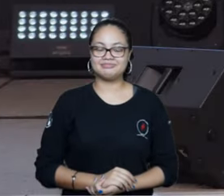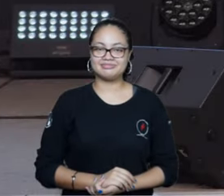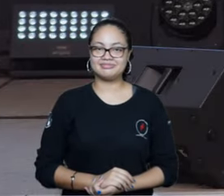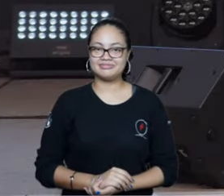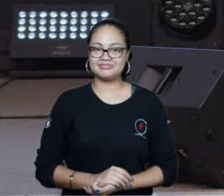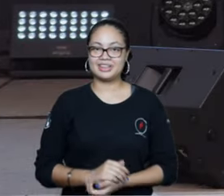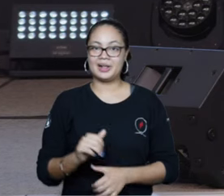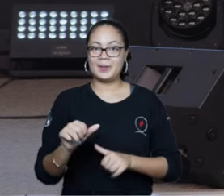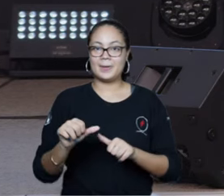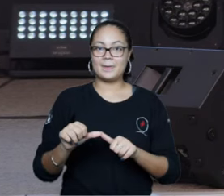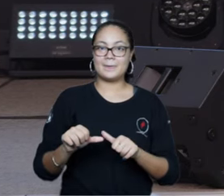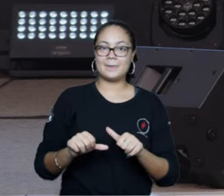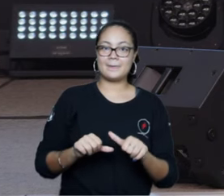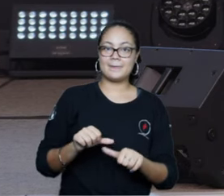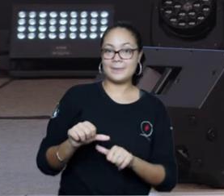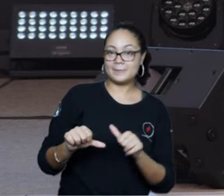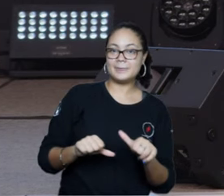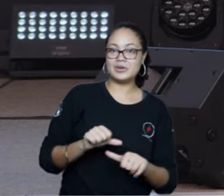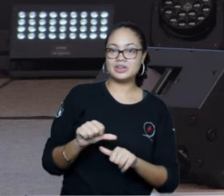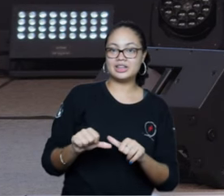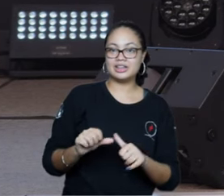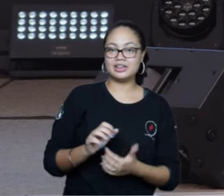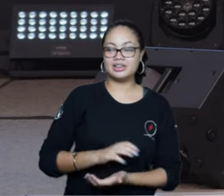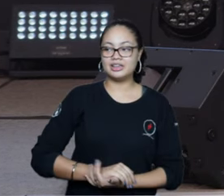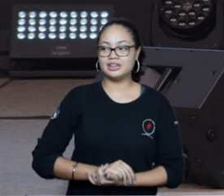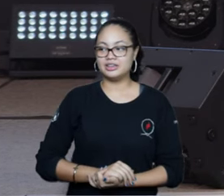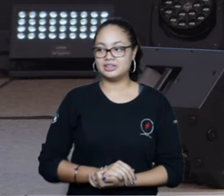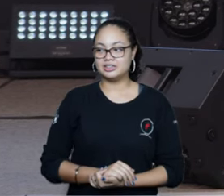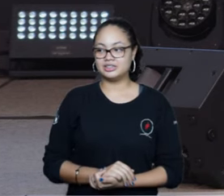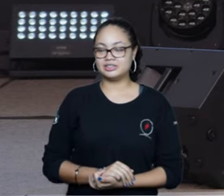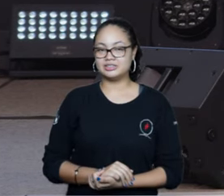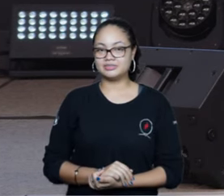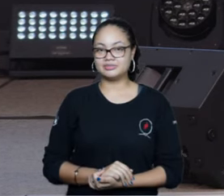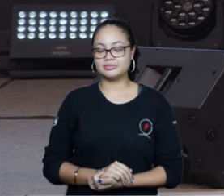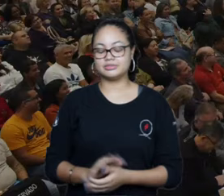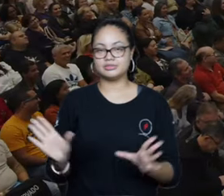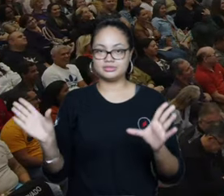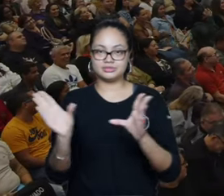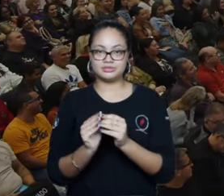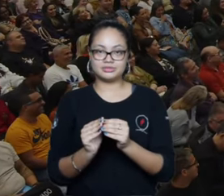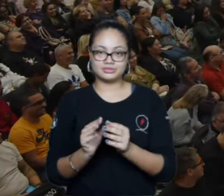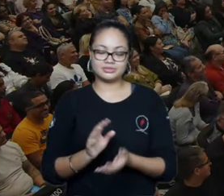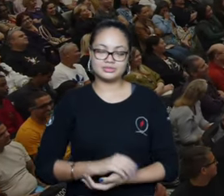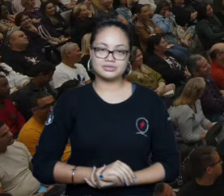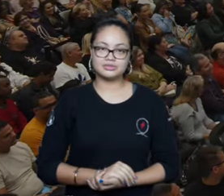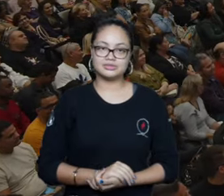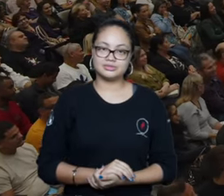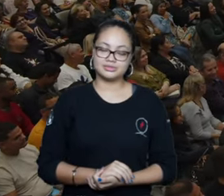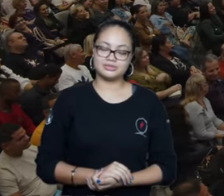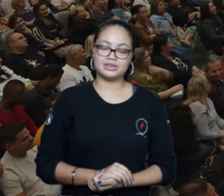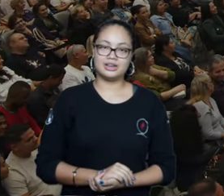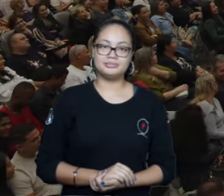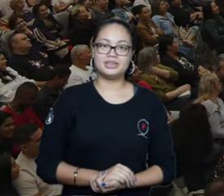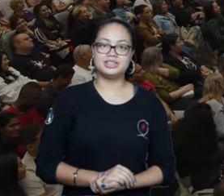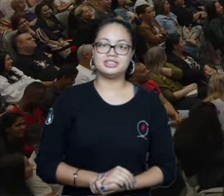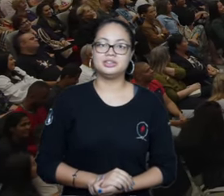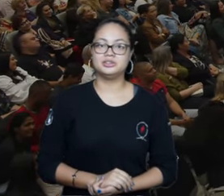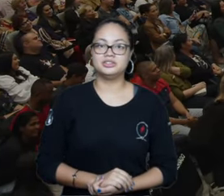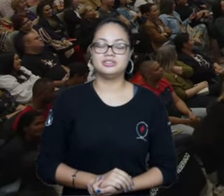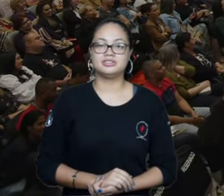Agora eu mudei eu tirei o diáconos para terminar para encerrar